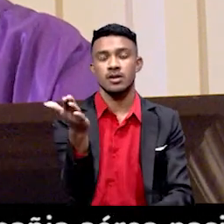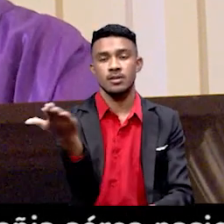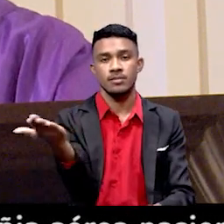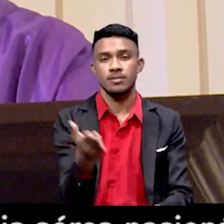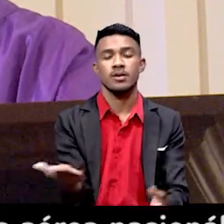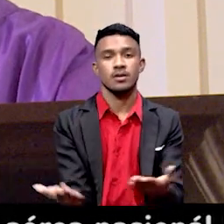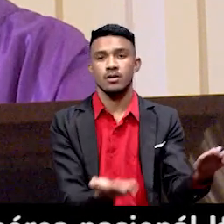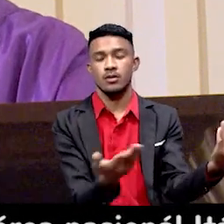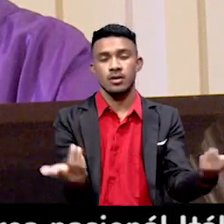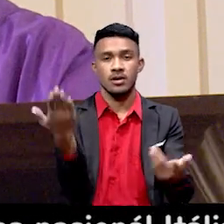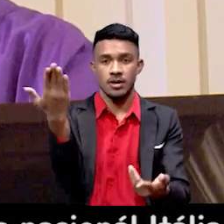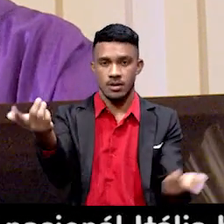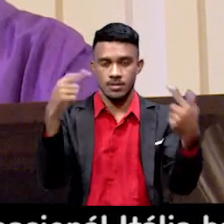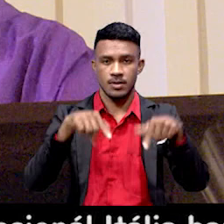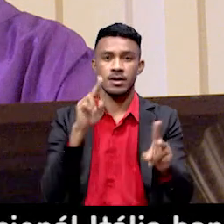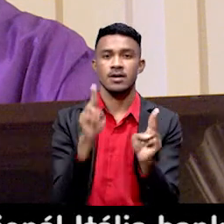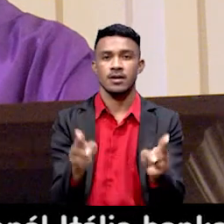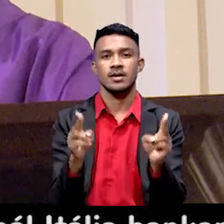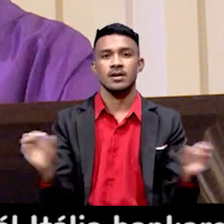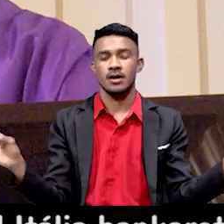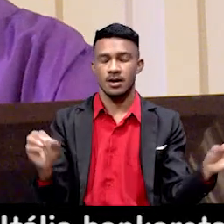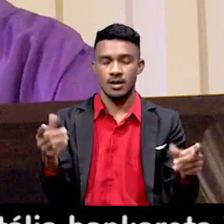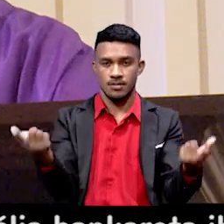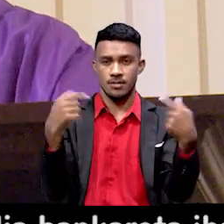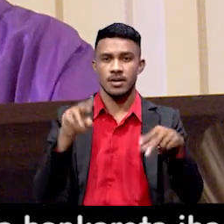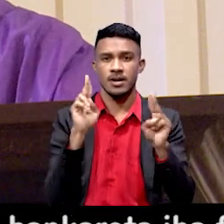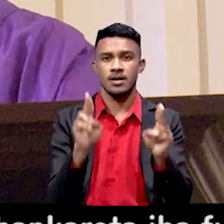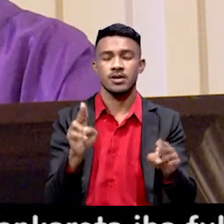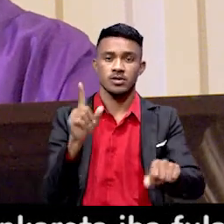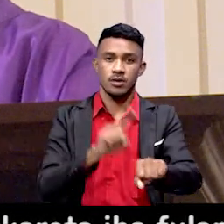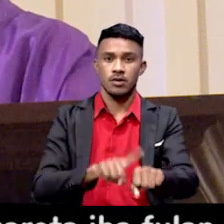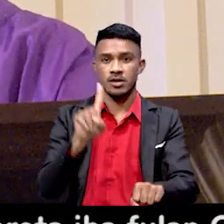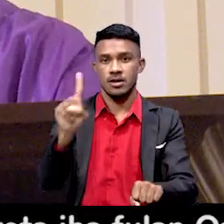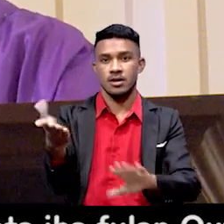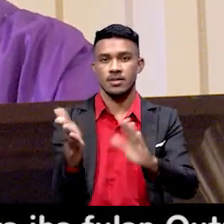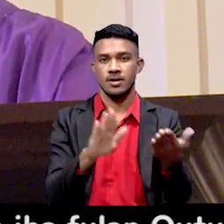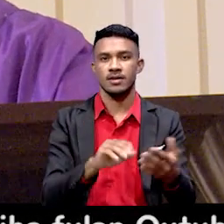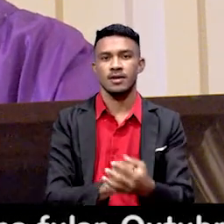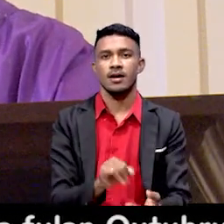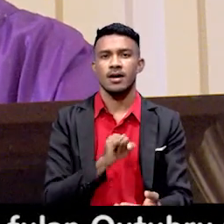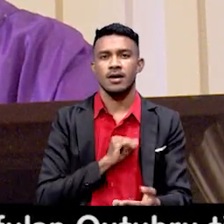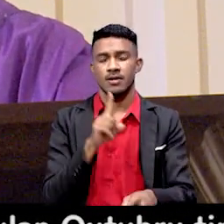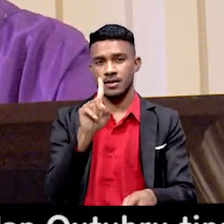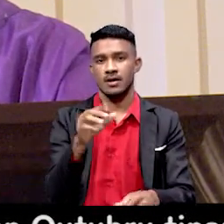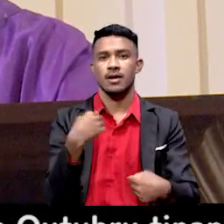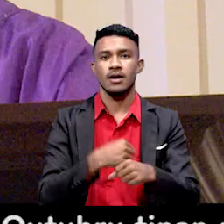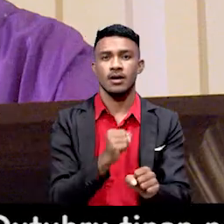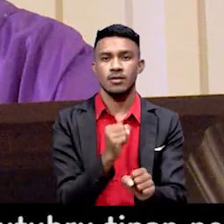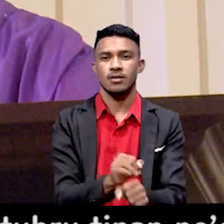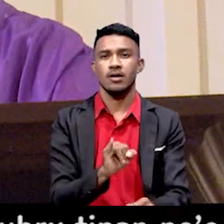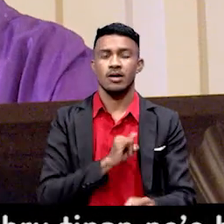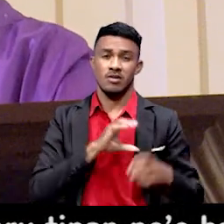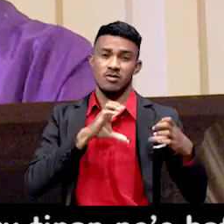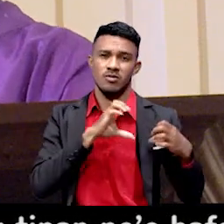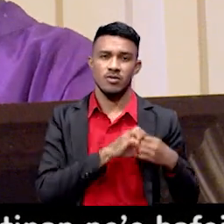lá. Se la mai la lais ora si datan ni mate. Oh, ida na hala hau fuan la konten ni